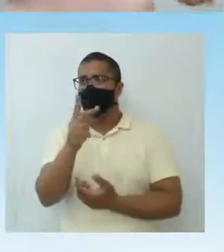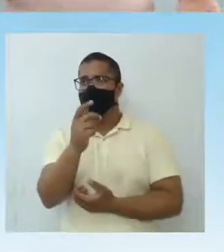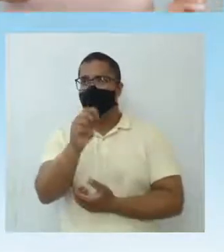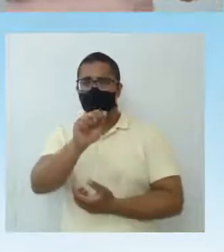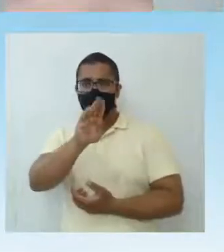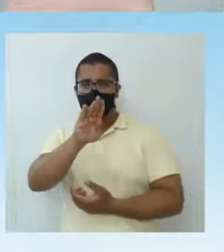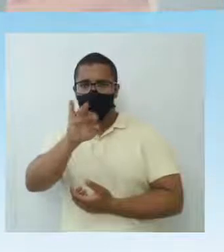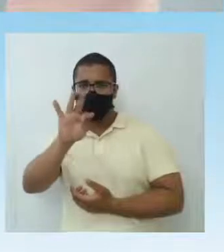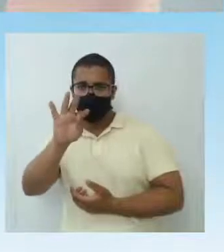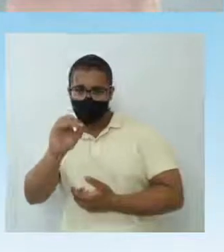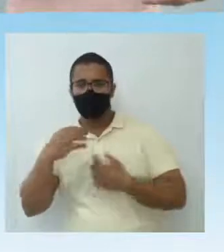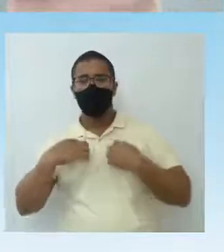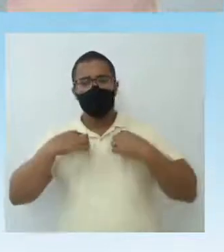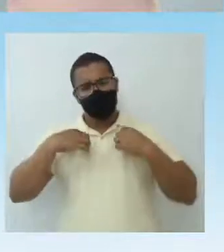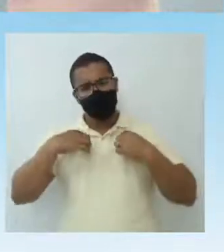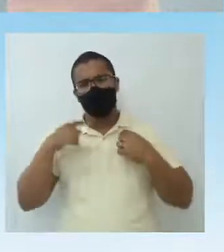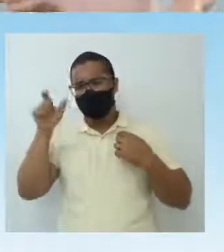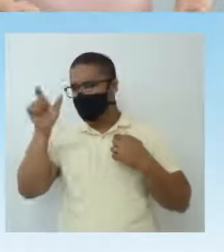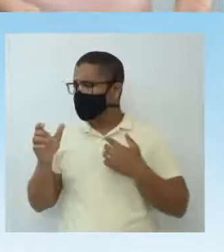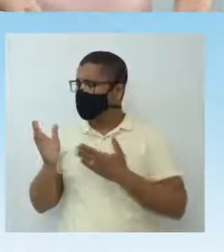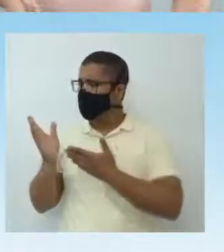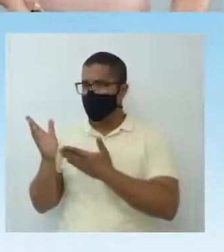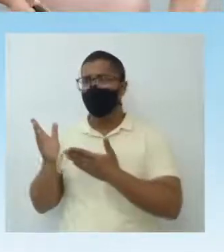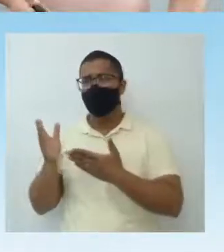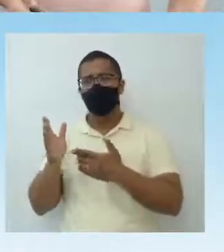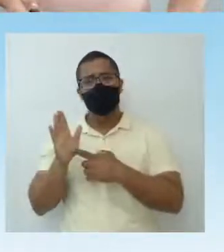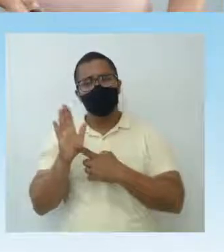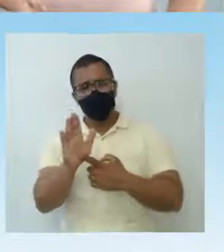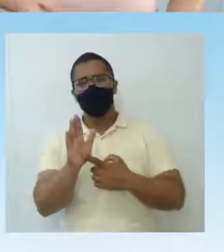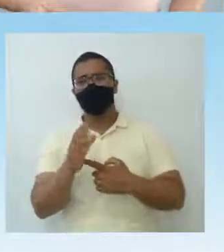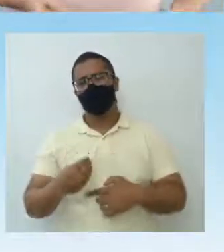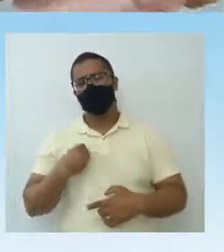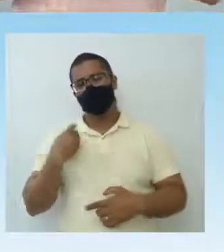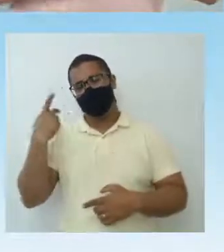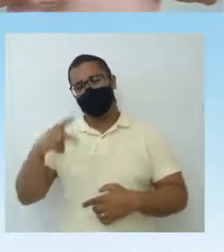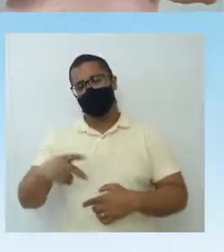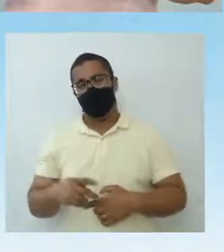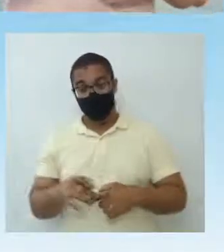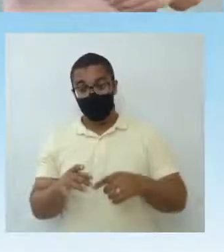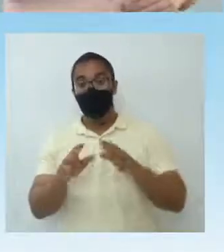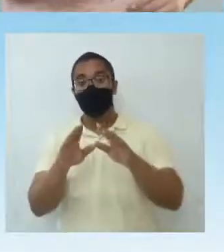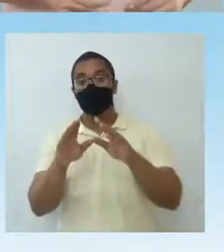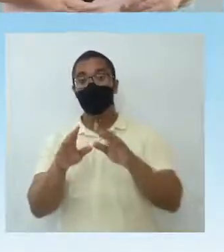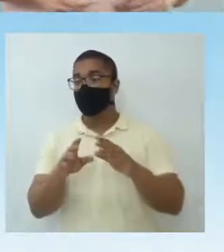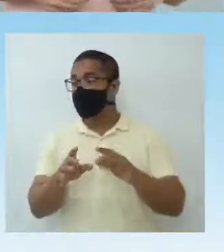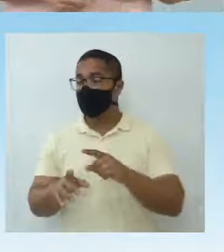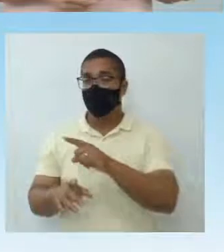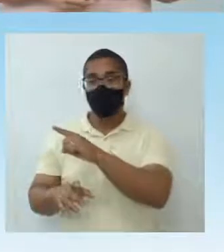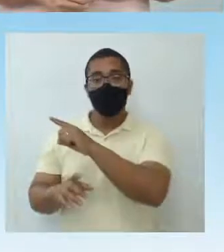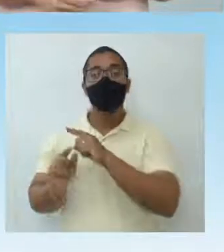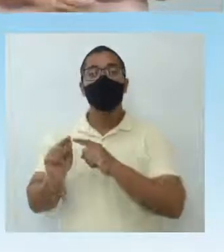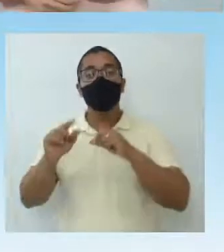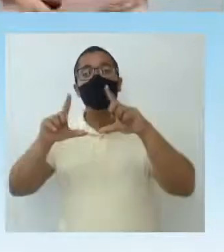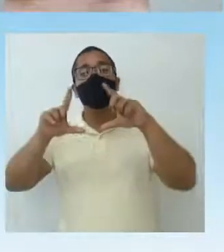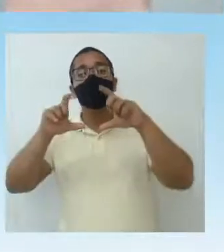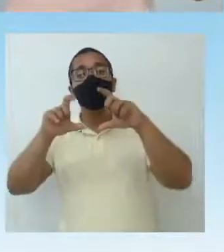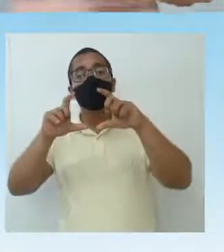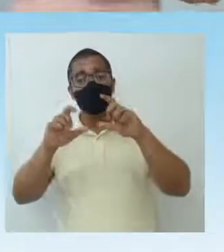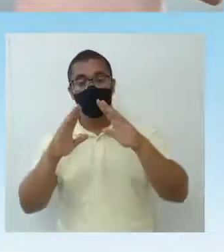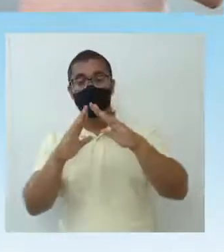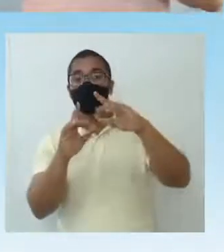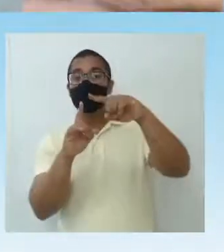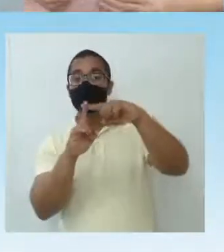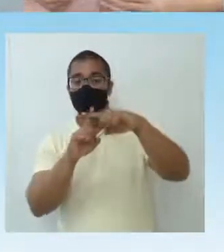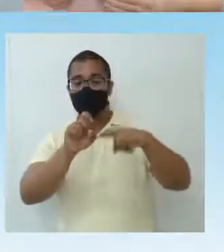diz muito um pouco da alma do Francisco de Assis. E aqui eu trago para vocês também uma fotografia da igreja